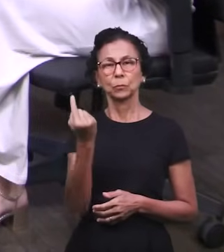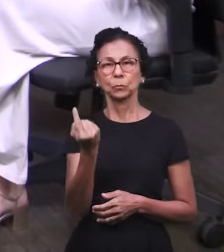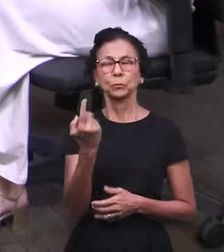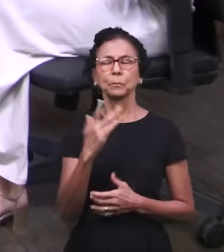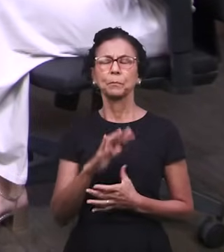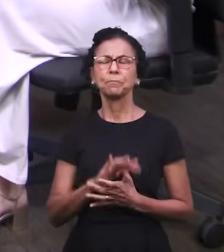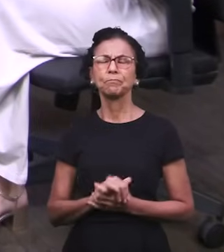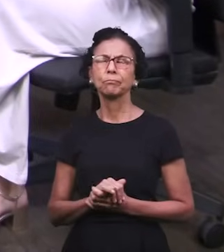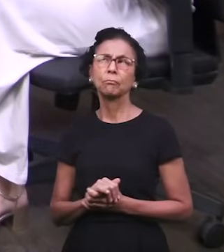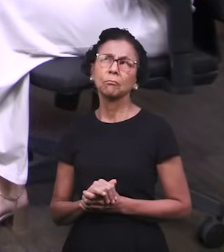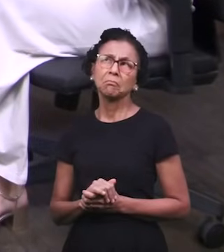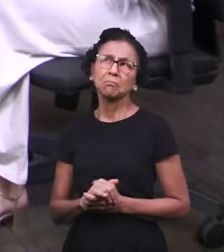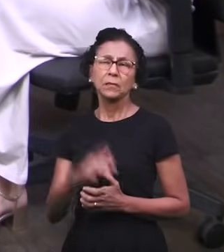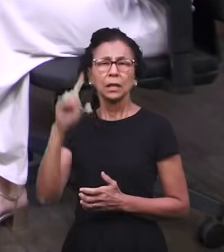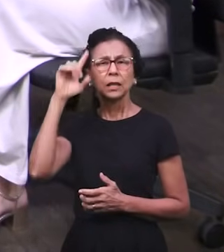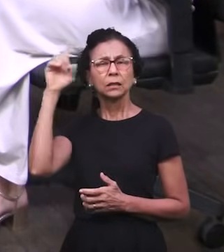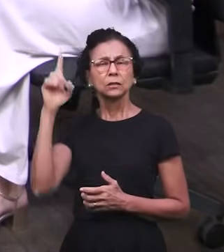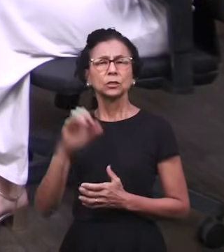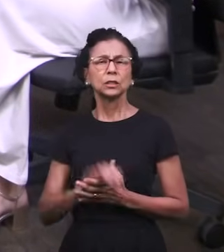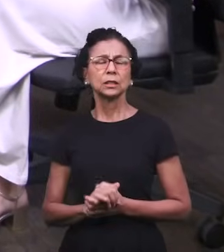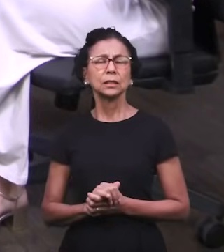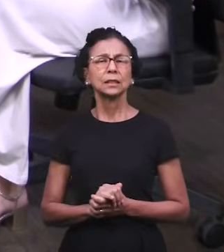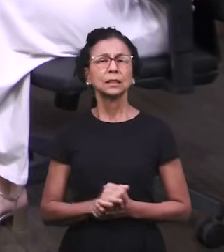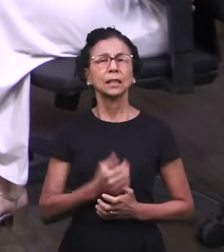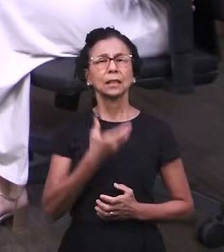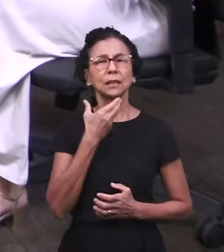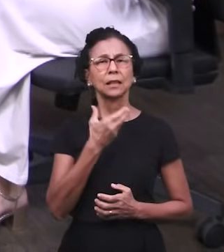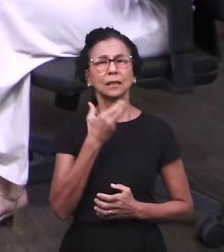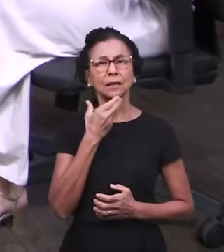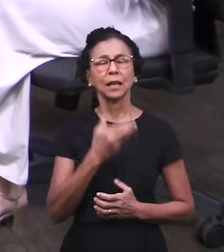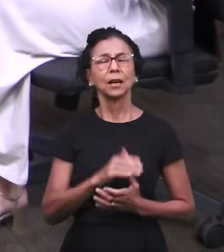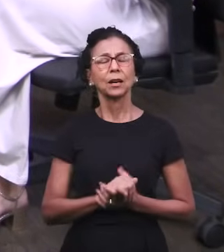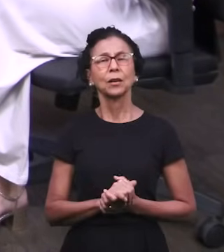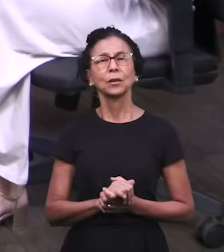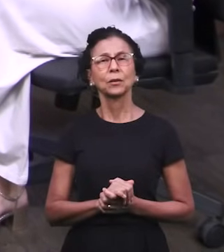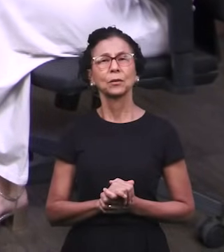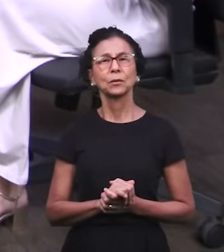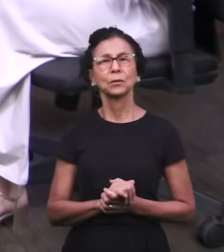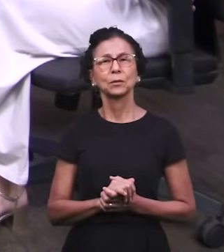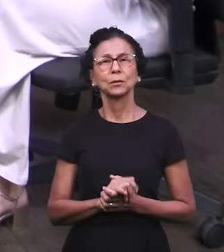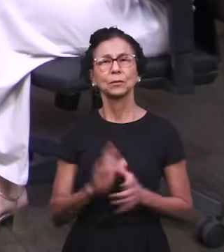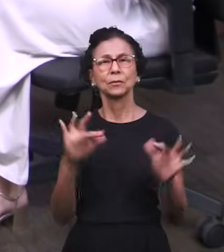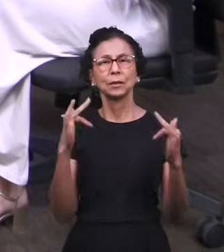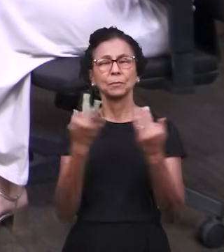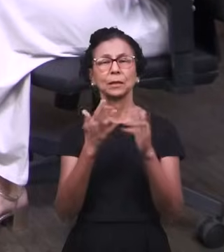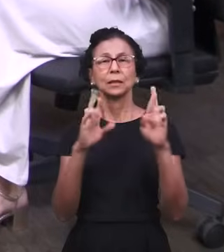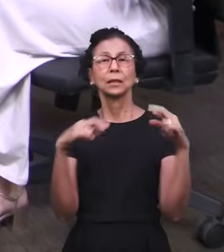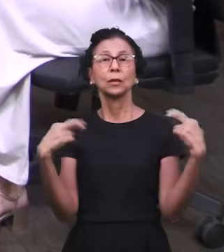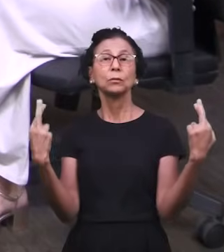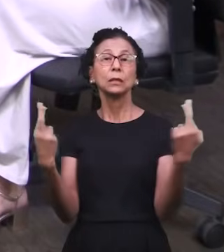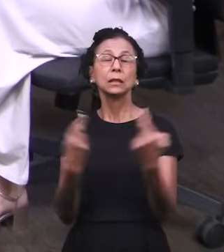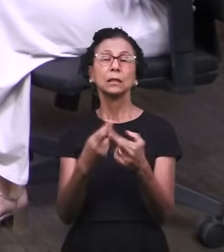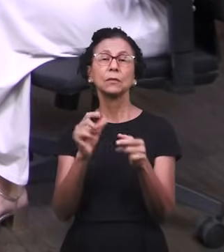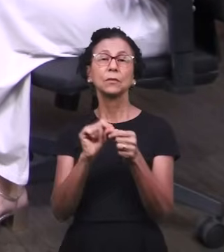Bem, é um momento especial, né? O Natal nos remete à família, né?